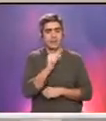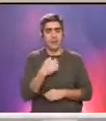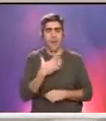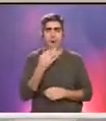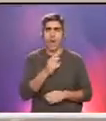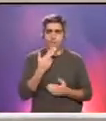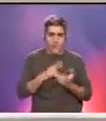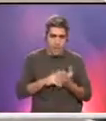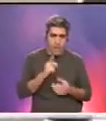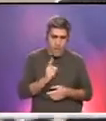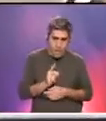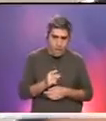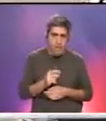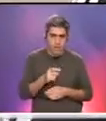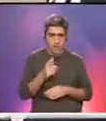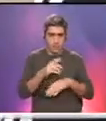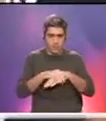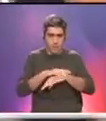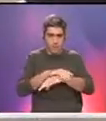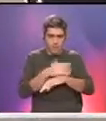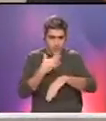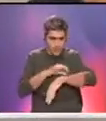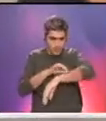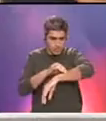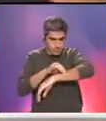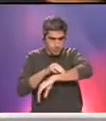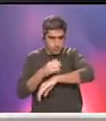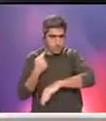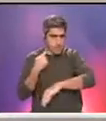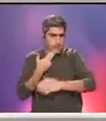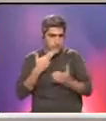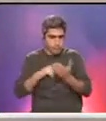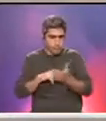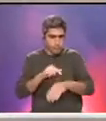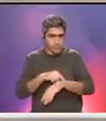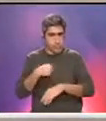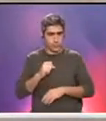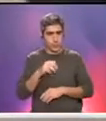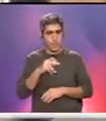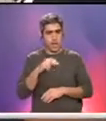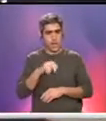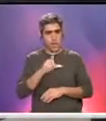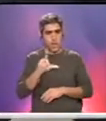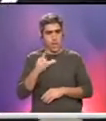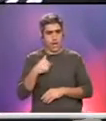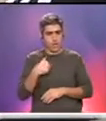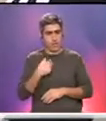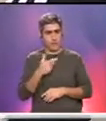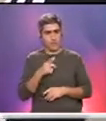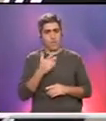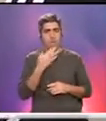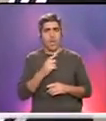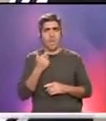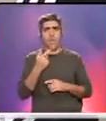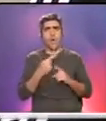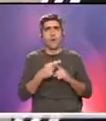verdade. É verdade, é. Olha, palpe-me. Hã? Carne e osso, Manuel Luís Roxa. Pronto, esteja assim então. É, por debaixo.